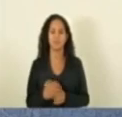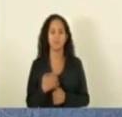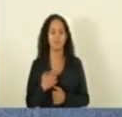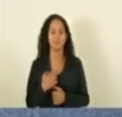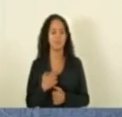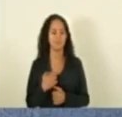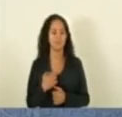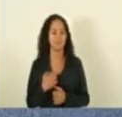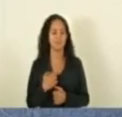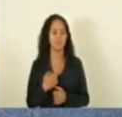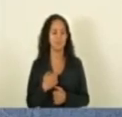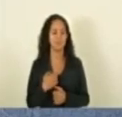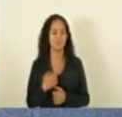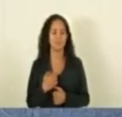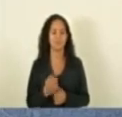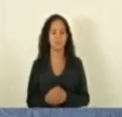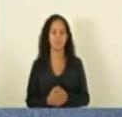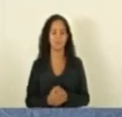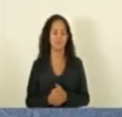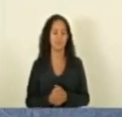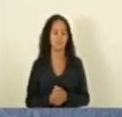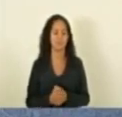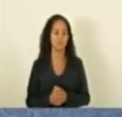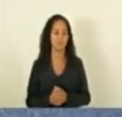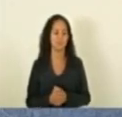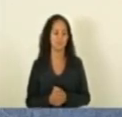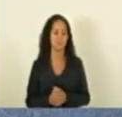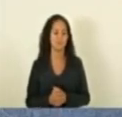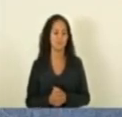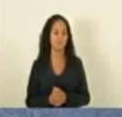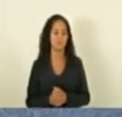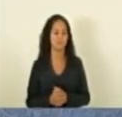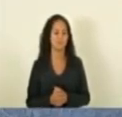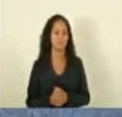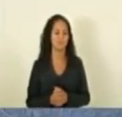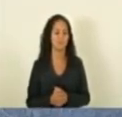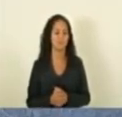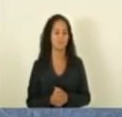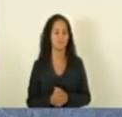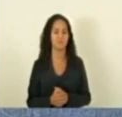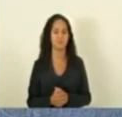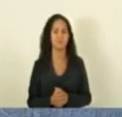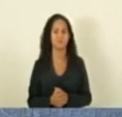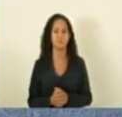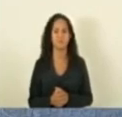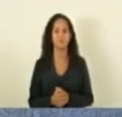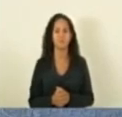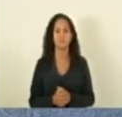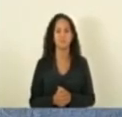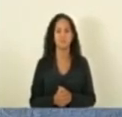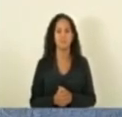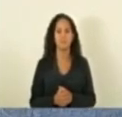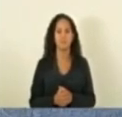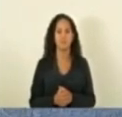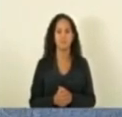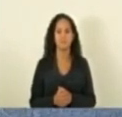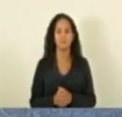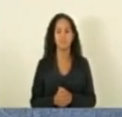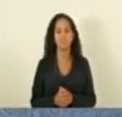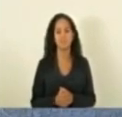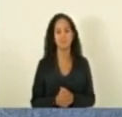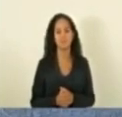Branco é o quê? Ausente, hein? Branco é o quê? Ô, Freitas. Branco é o quê? Acabou o prazo, hein? Acabou o prazo. Tá trabalhar. Olha